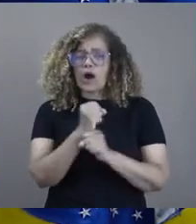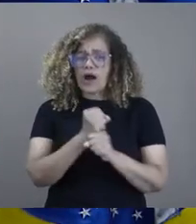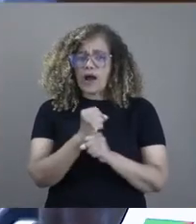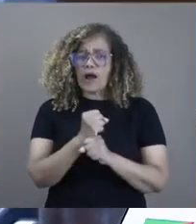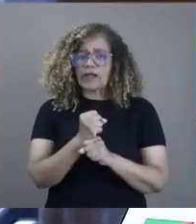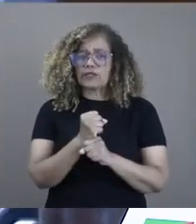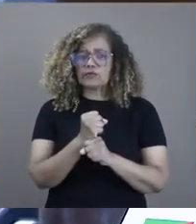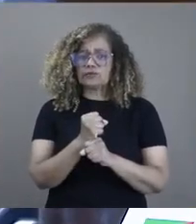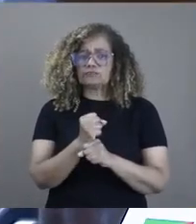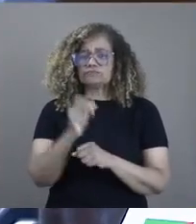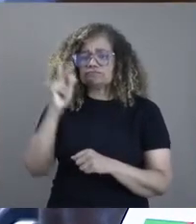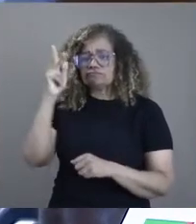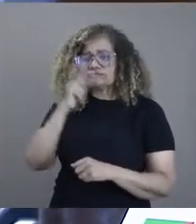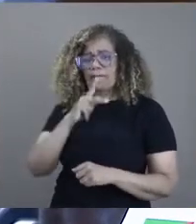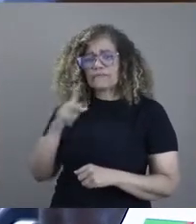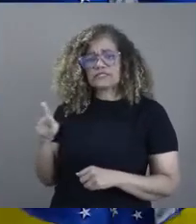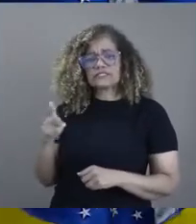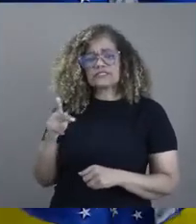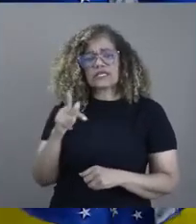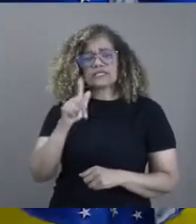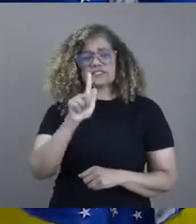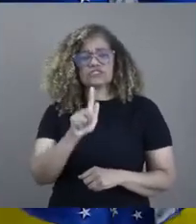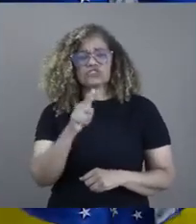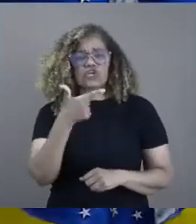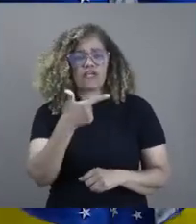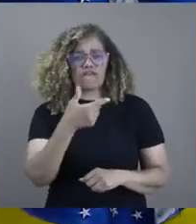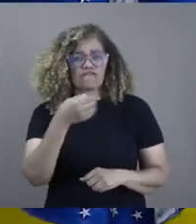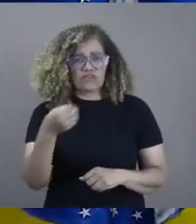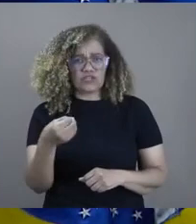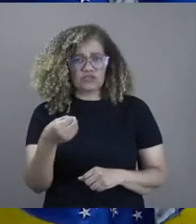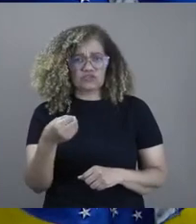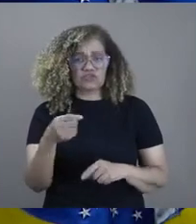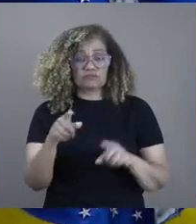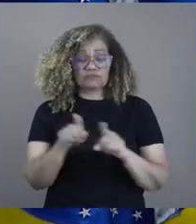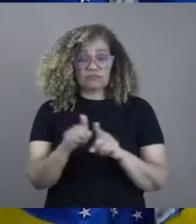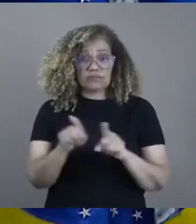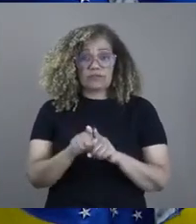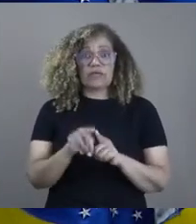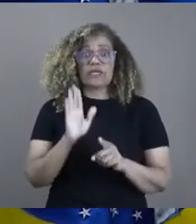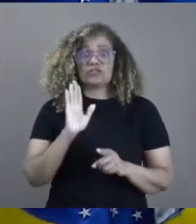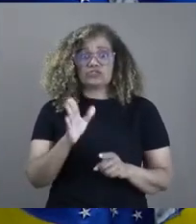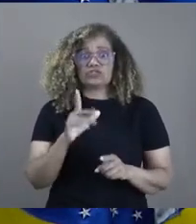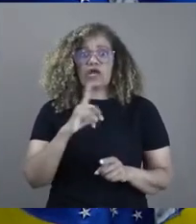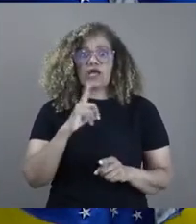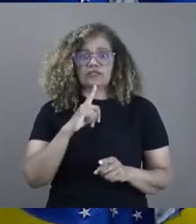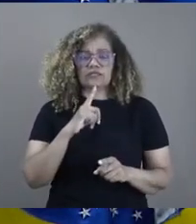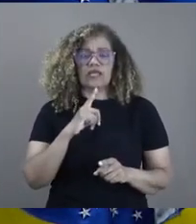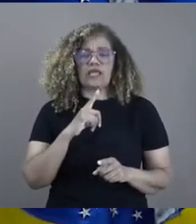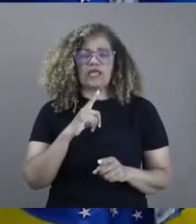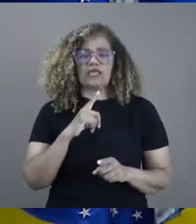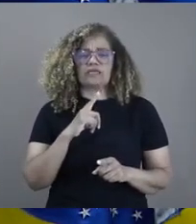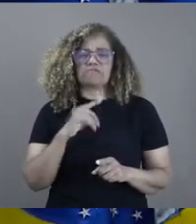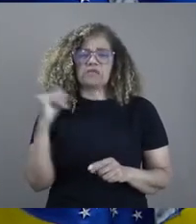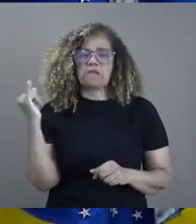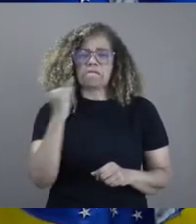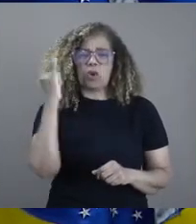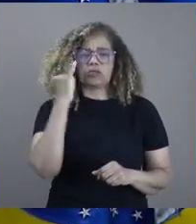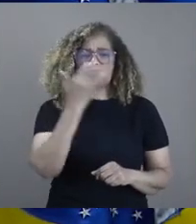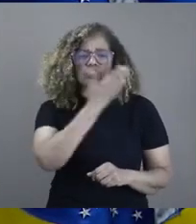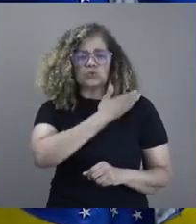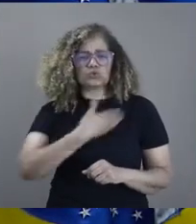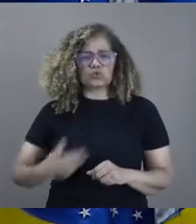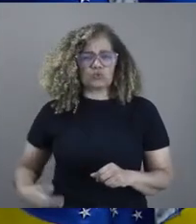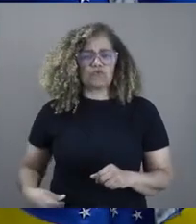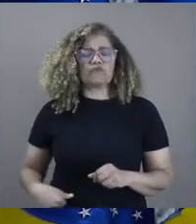presidência do G20 o Itamarati já deu enorme tacada